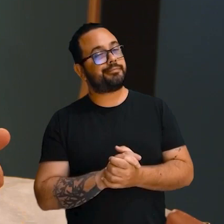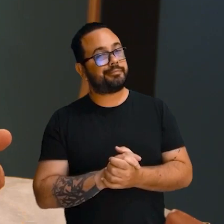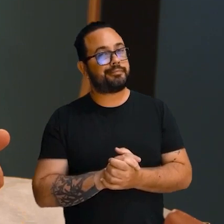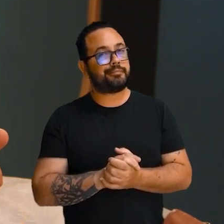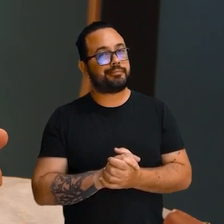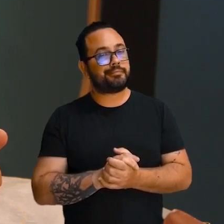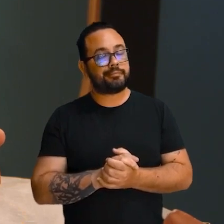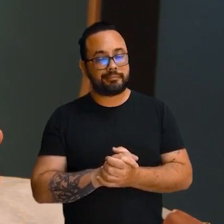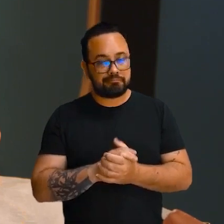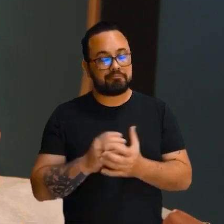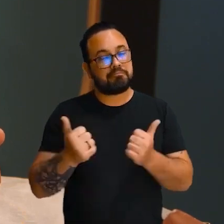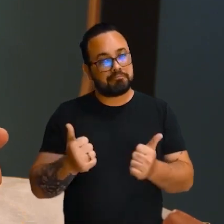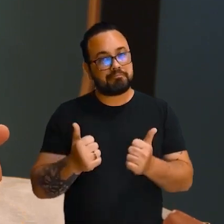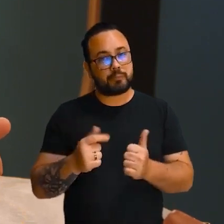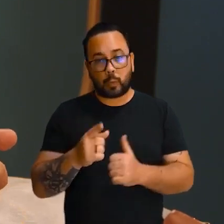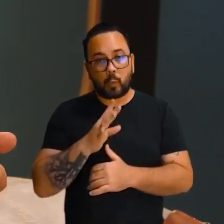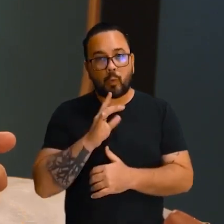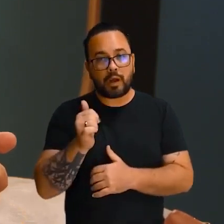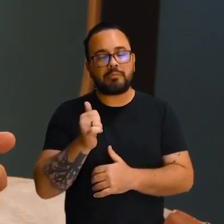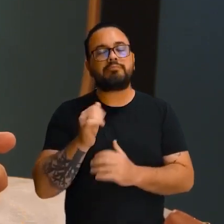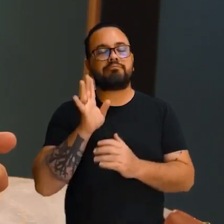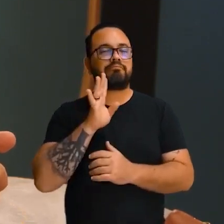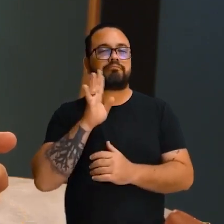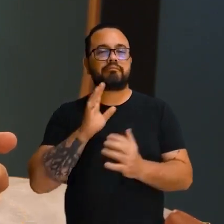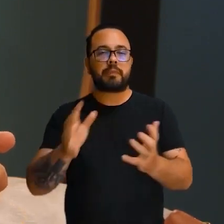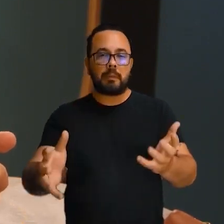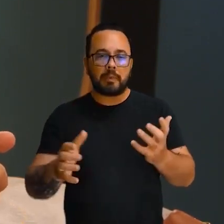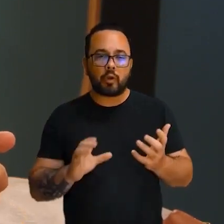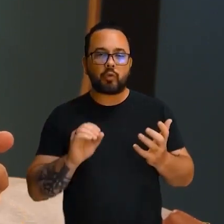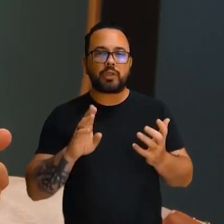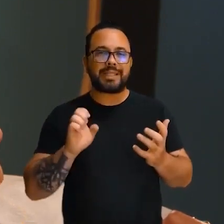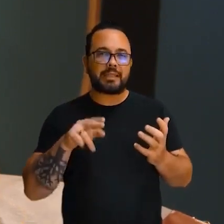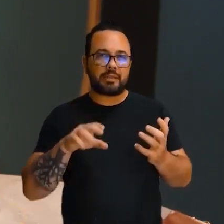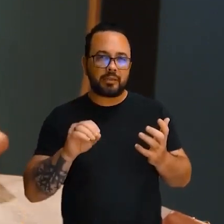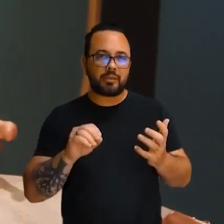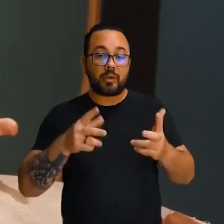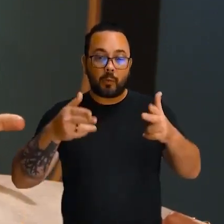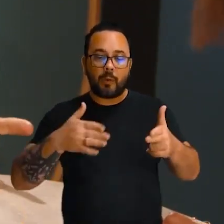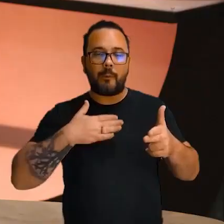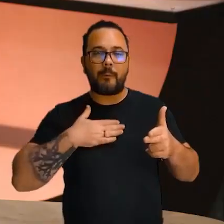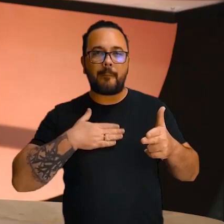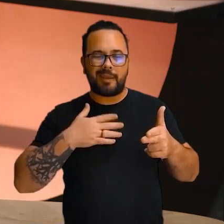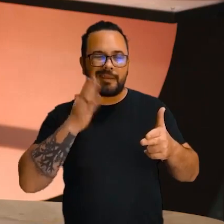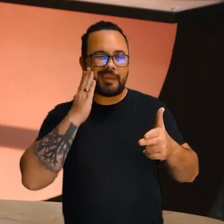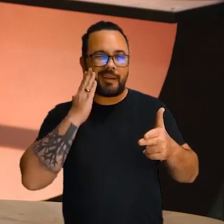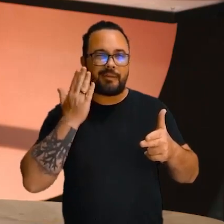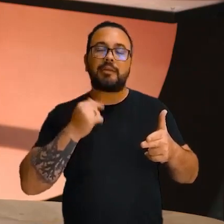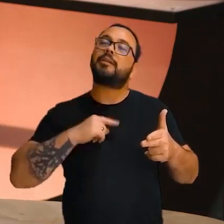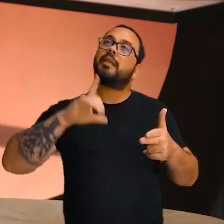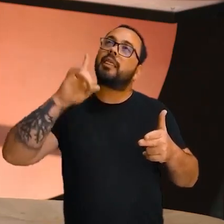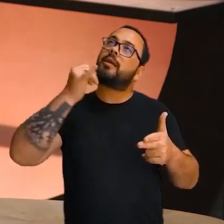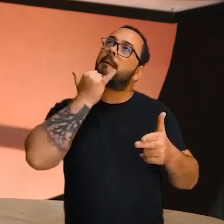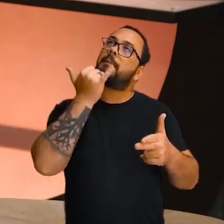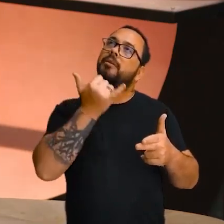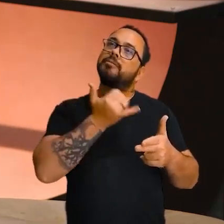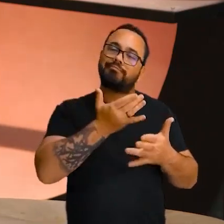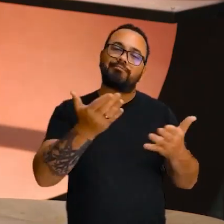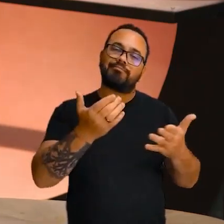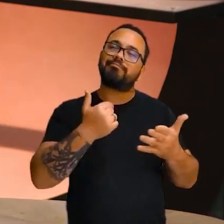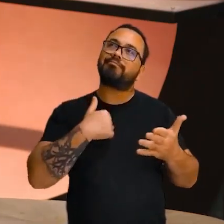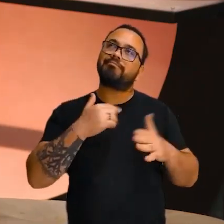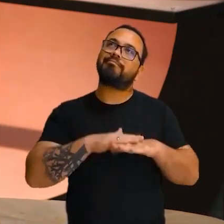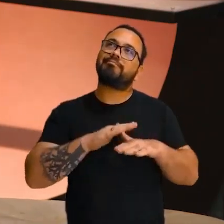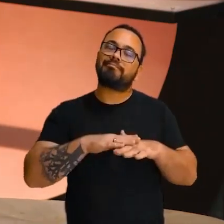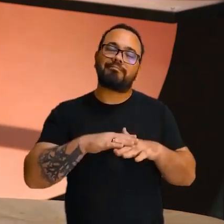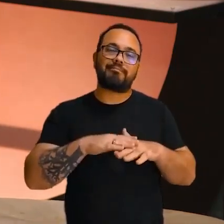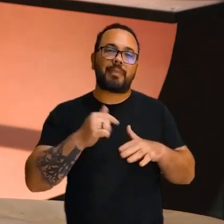Foi aí. Peguei e falei, não, legal. Toquei Oceano como se fosse minha. Só que eu falei, Deus, me perdoe por isso. Que cara